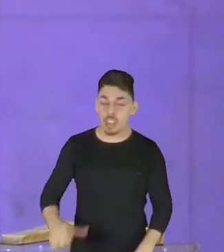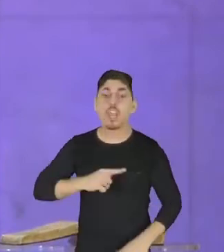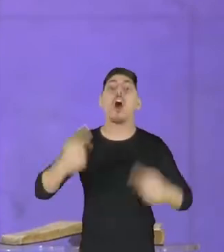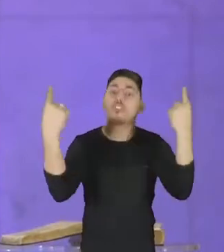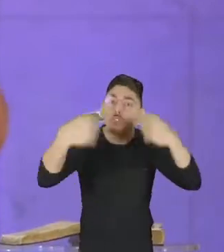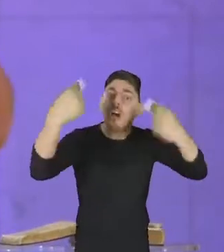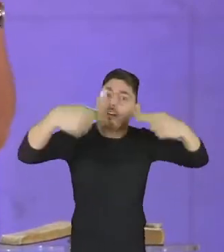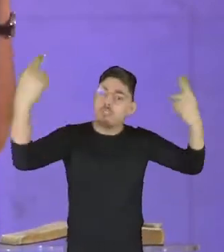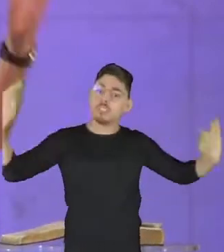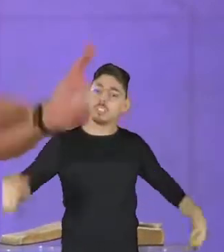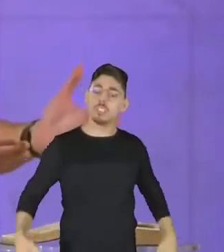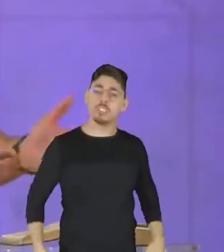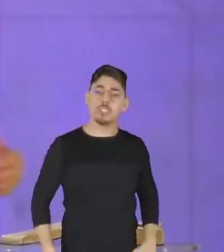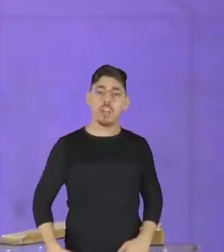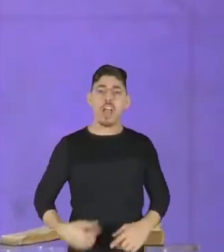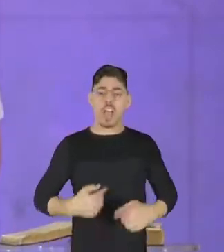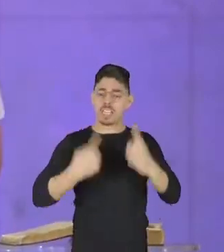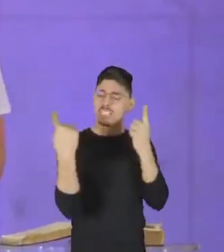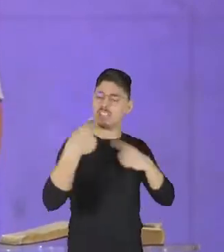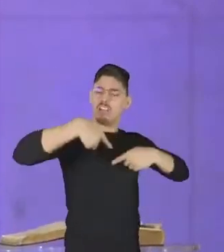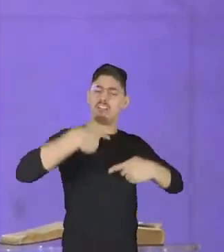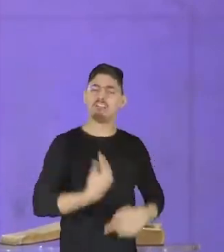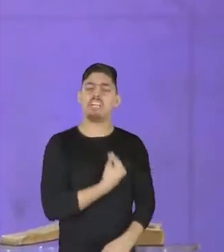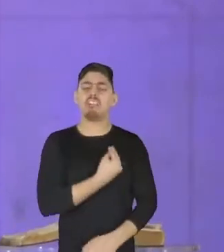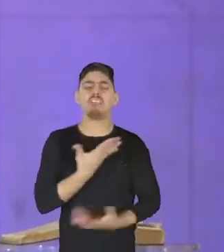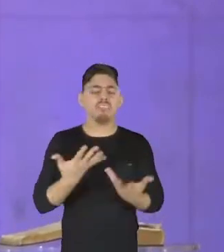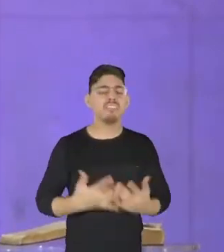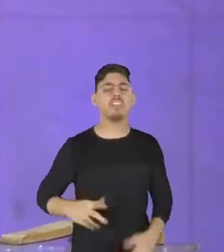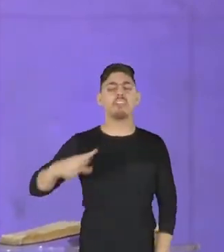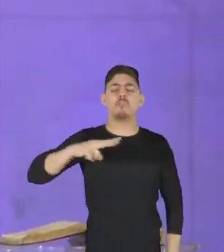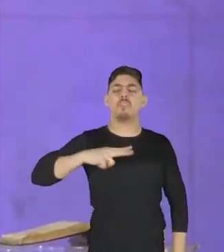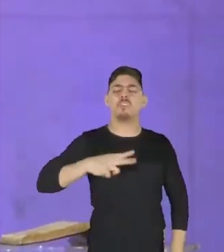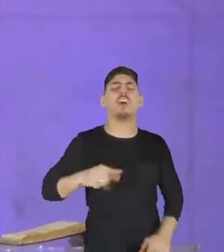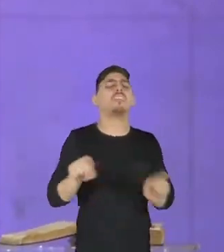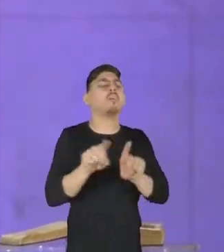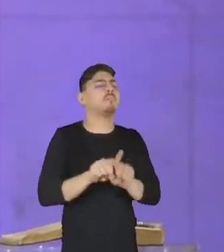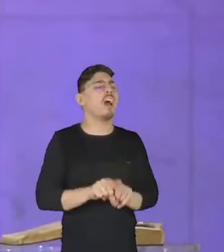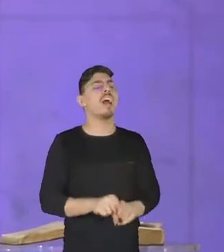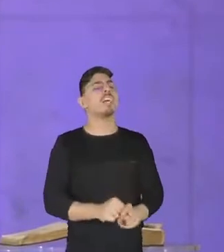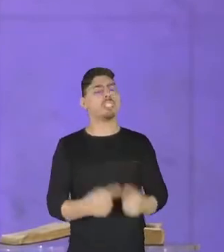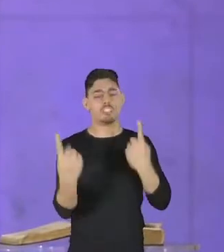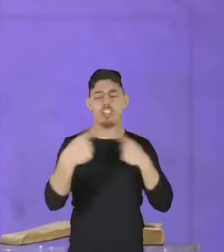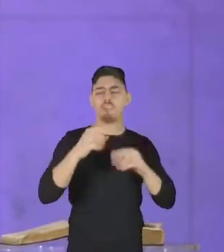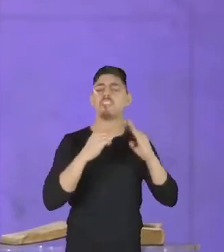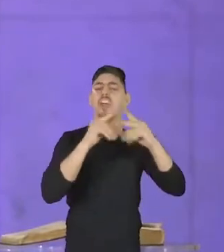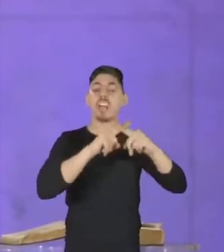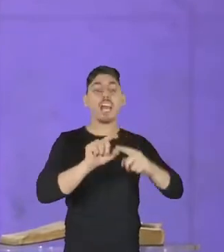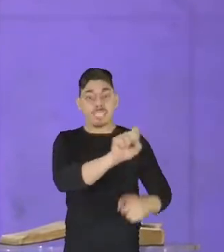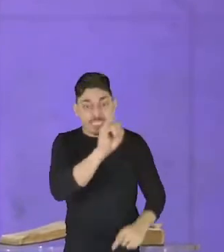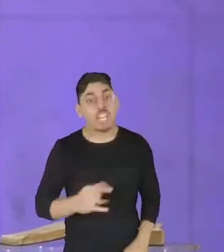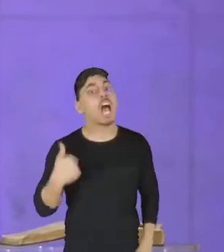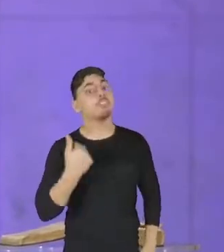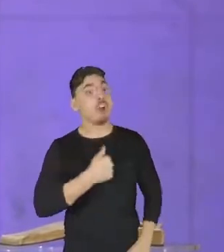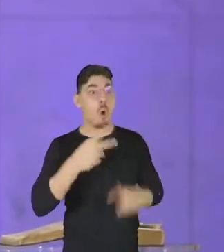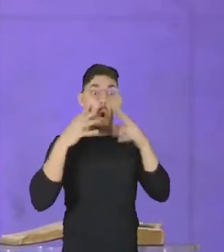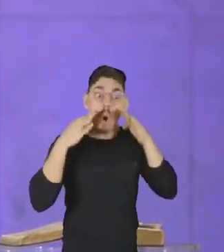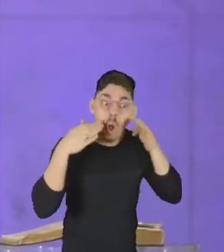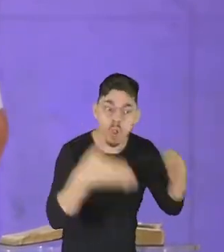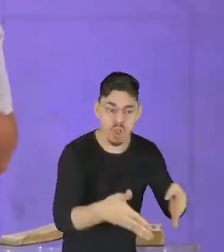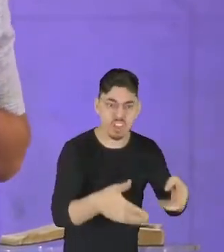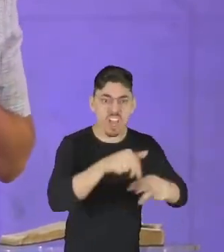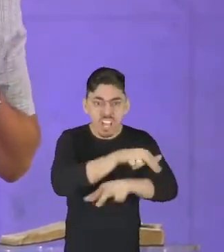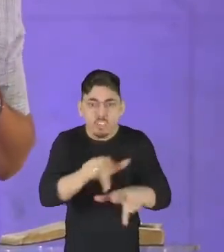desafios, desafios na nossa vida pessoal, desafios na nossa igreja, e se nós olharmos para esses desafios